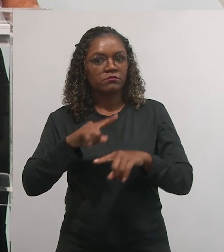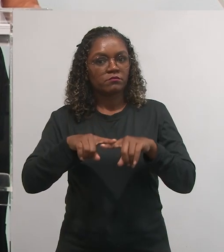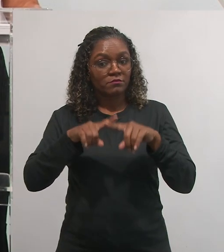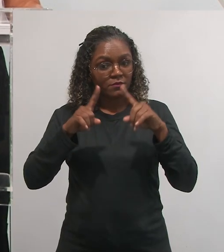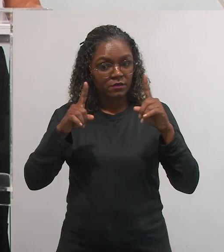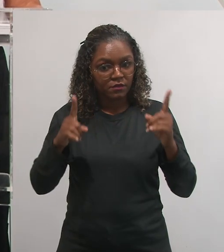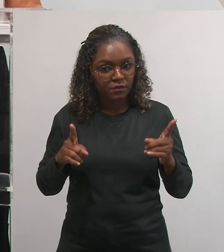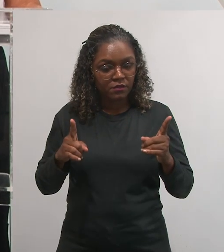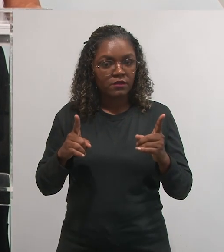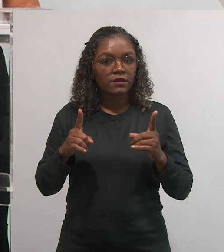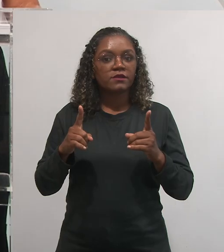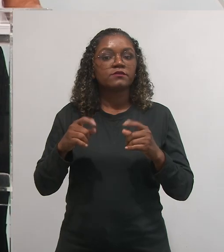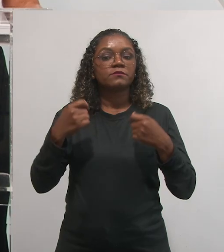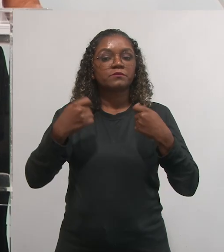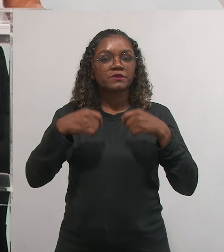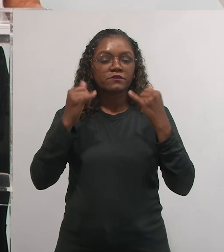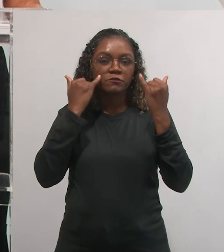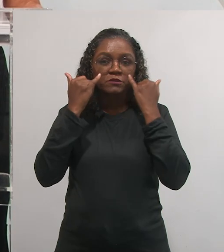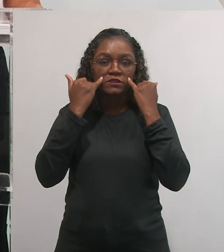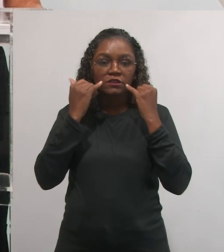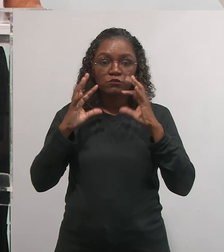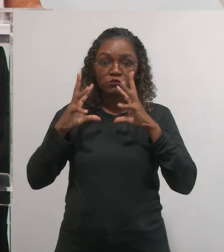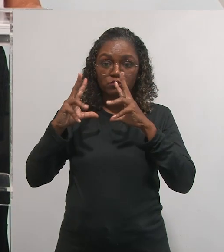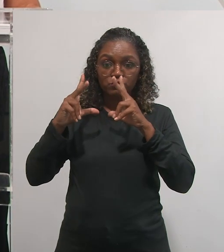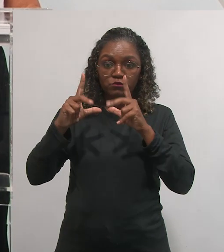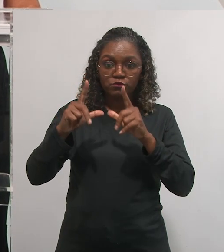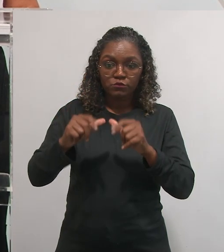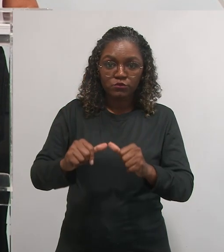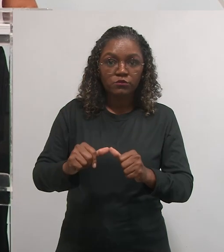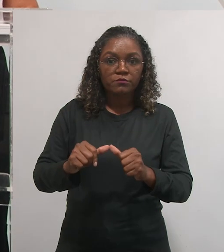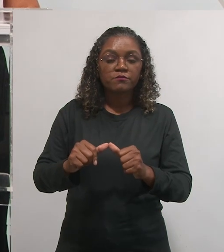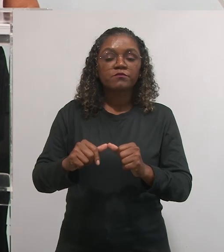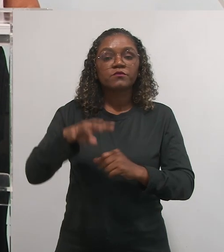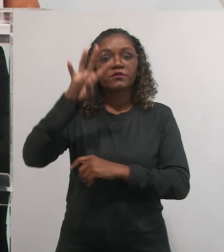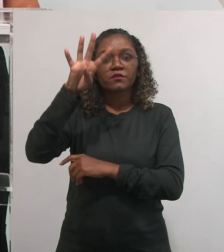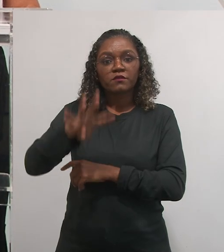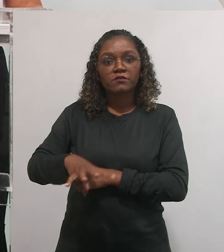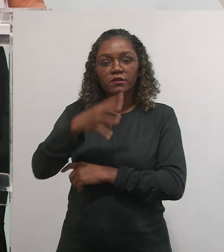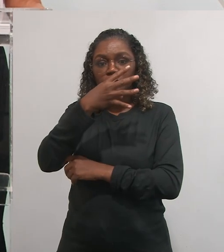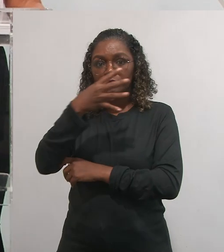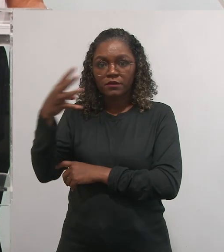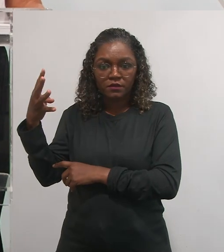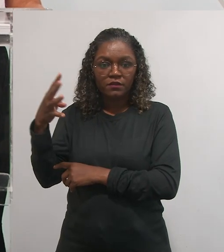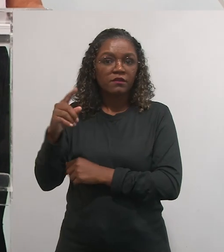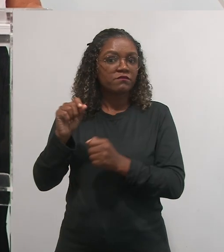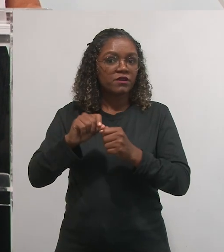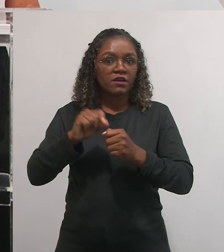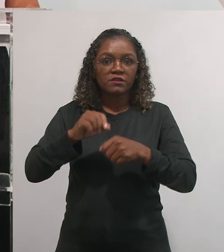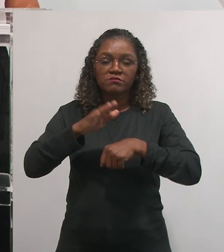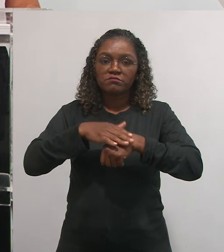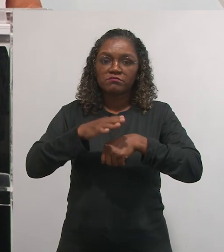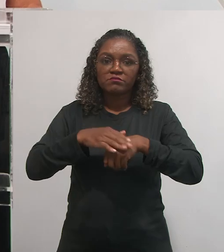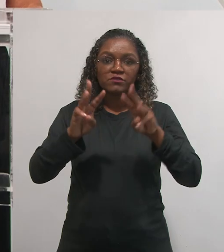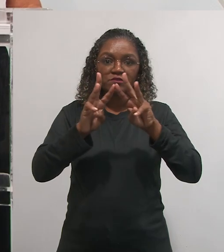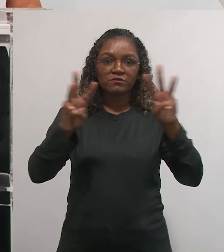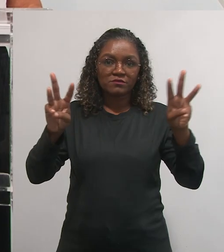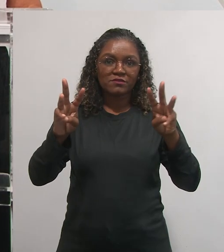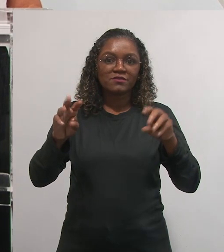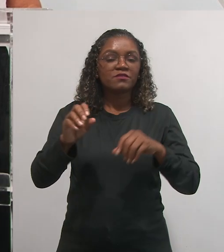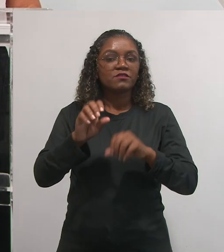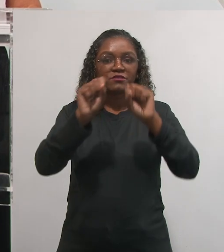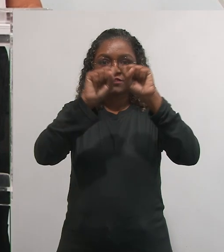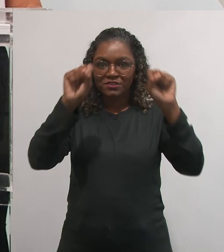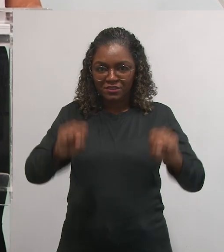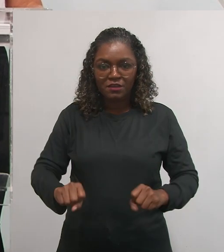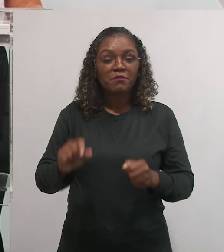Excel então eu trago todas essas informações no Excel e automaticamente ele já faz a o cálculo